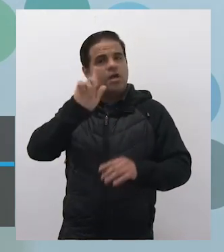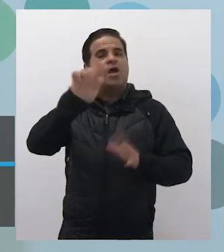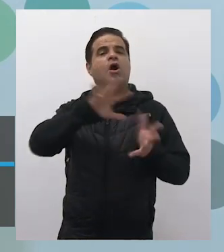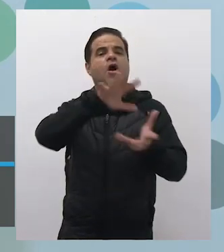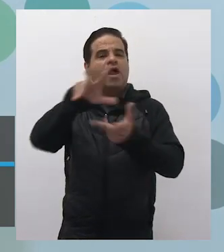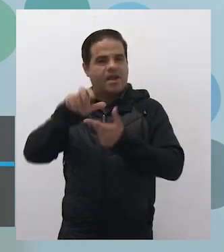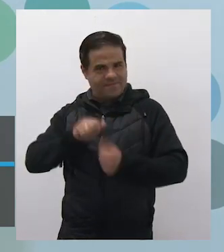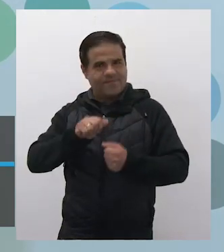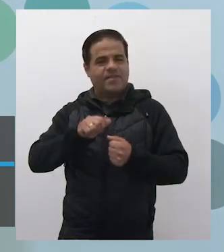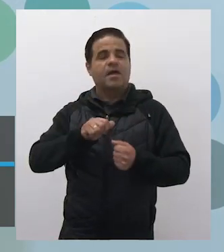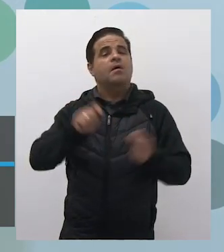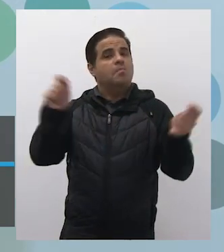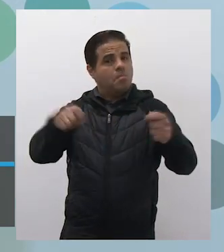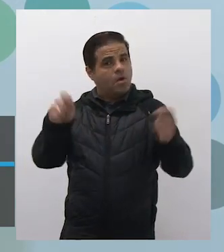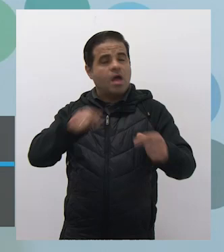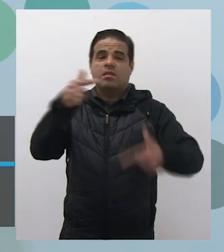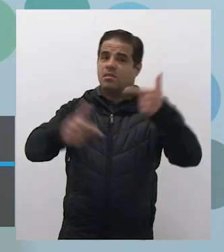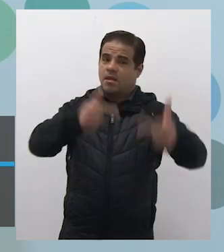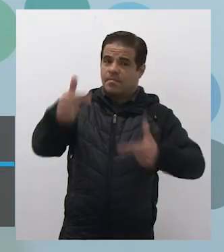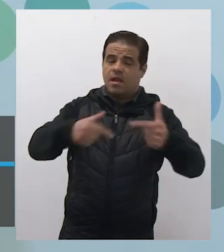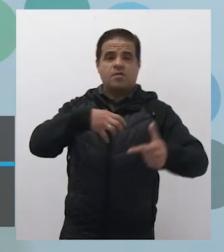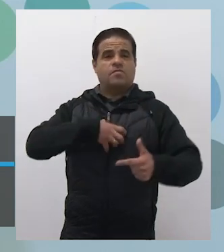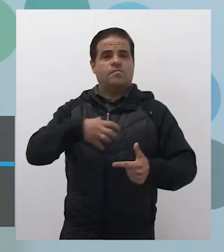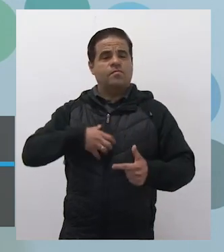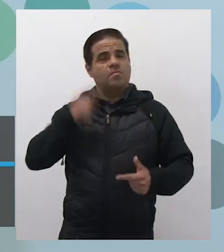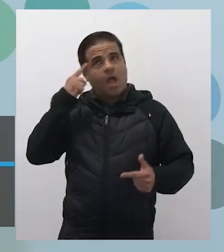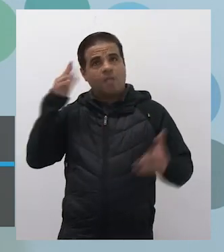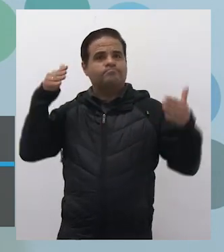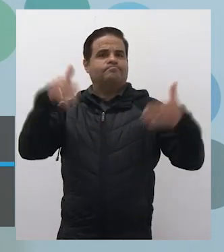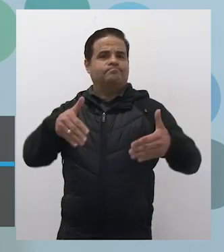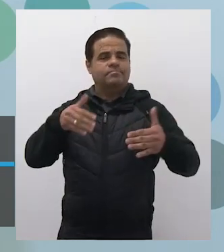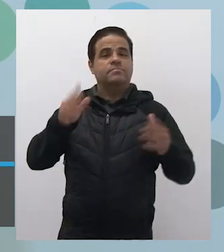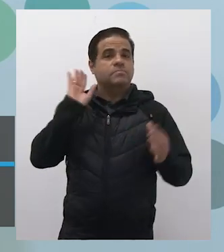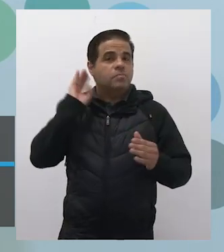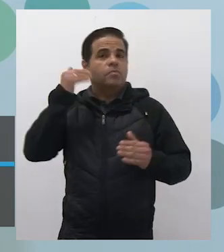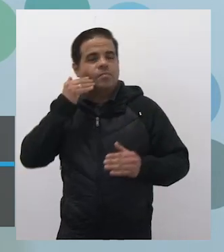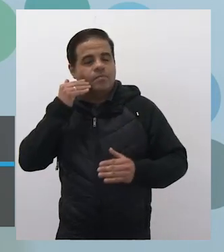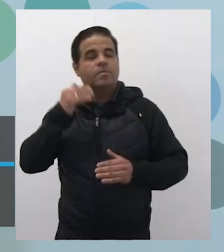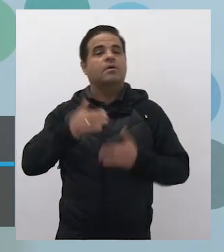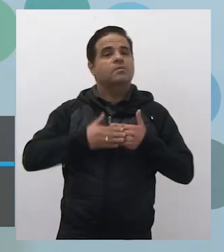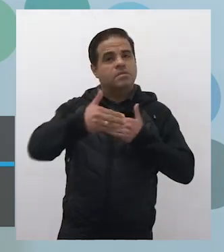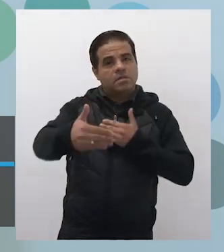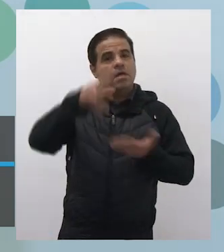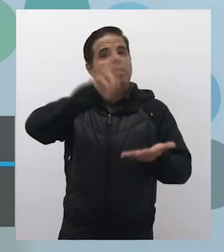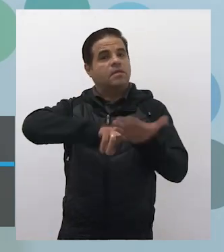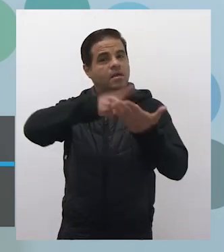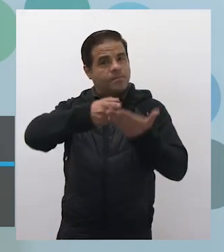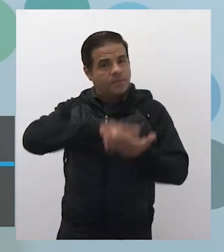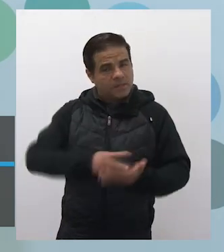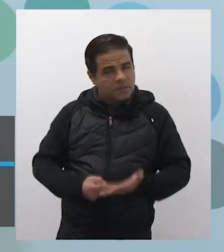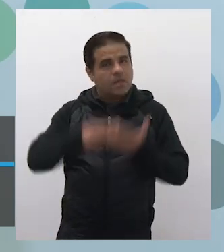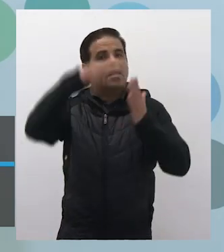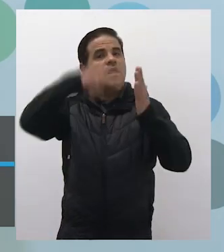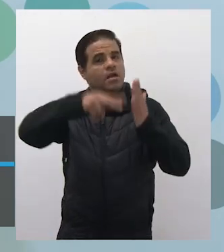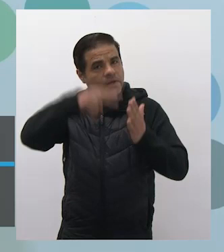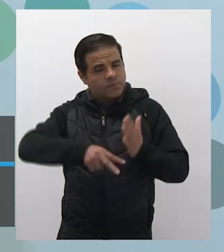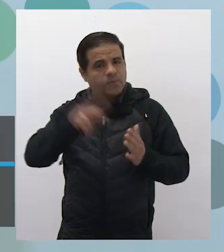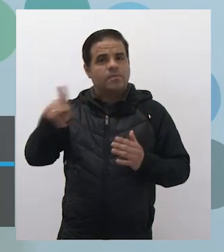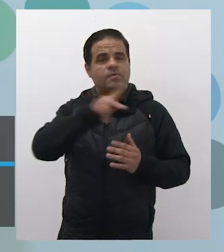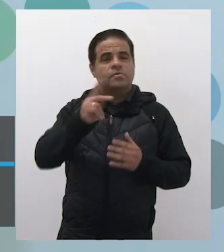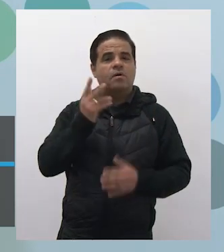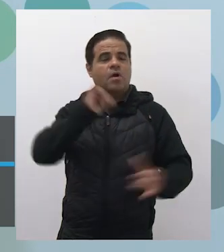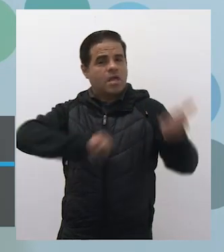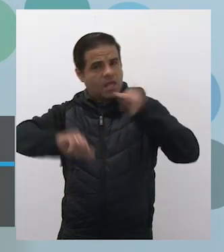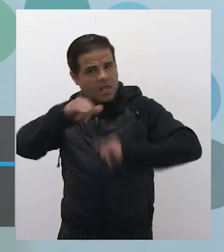geografia podem trabalhar de forma intencional a competência leitura, de interpretação, leitura. Professor de